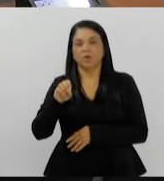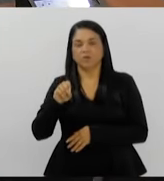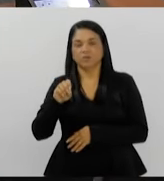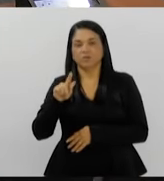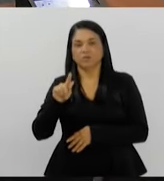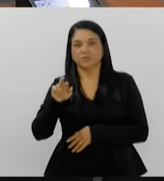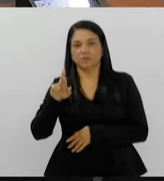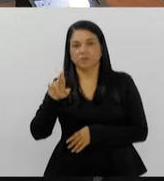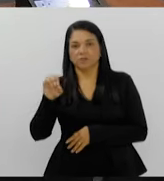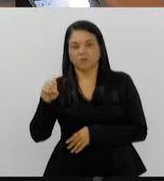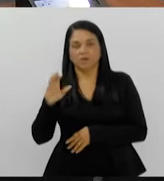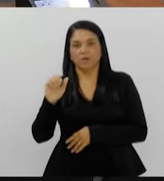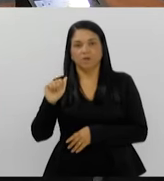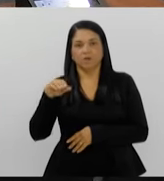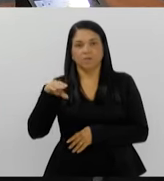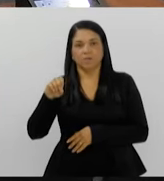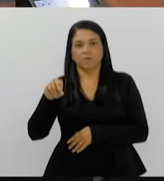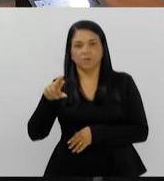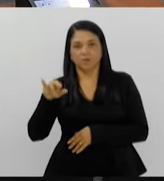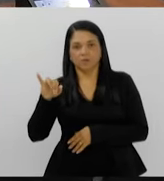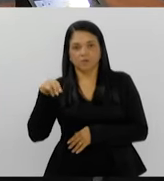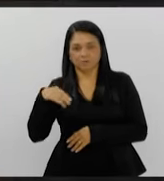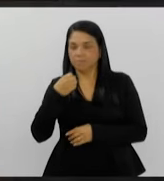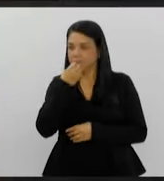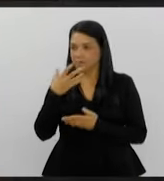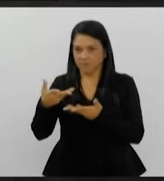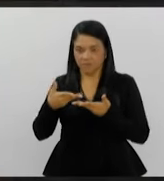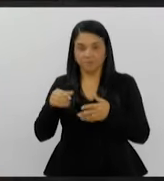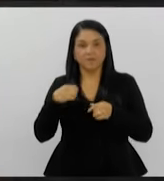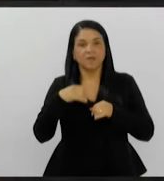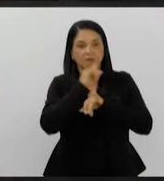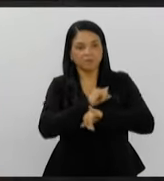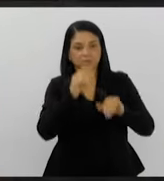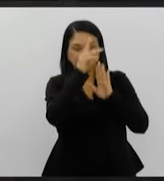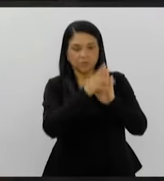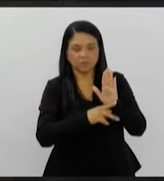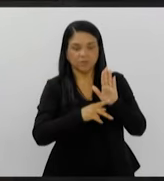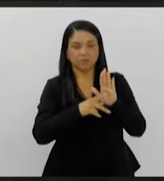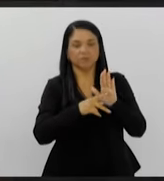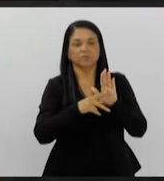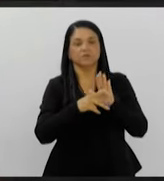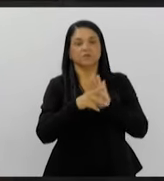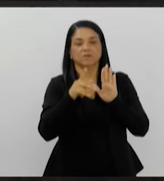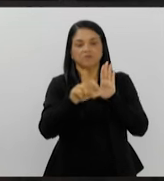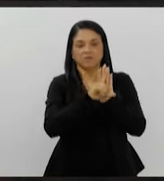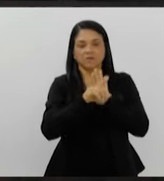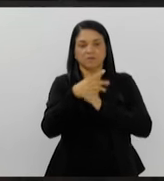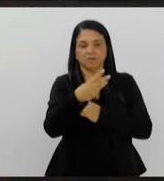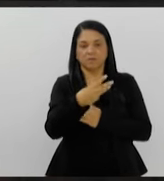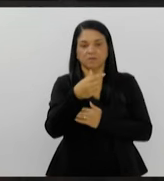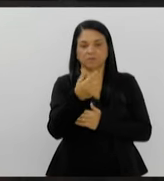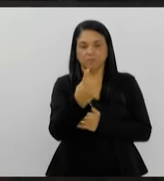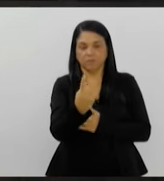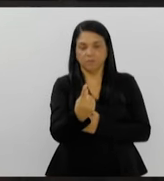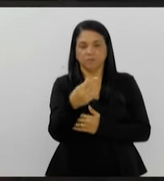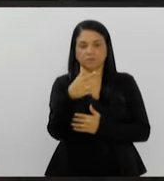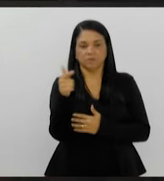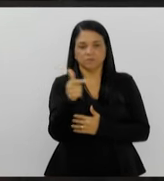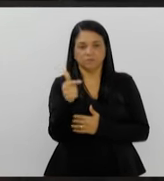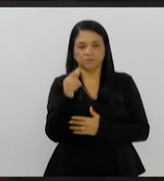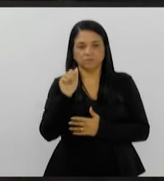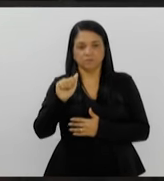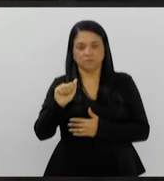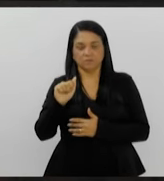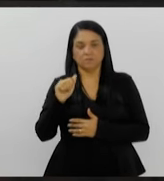seja bem-vindo a este Parlamento anuncio projeto de lei número 3122 a de